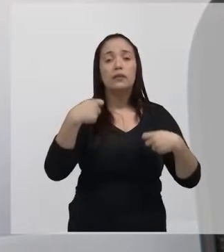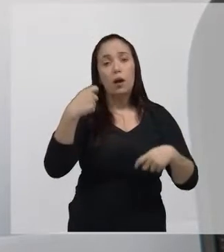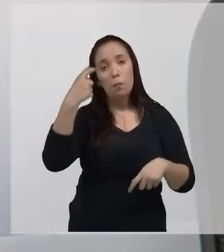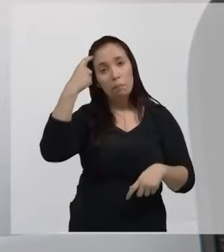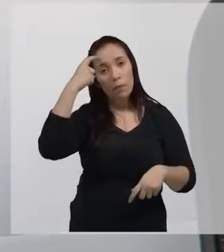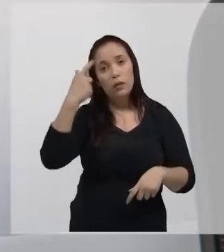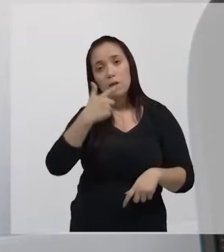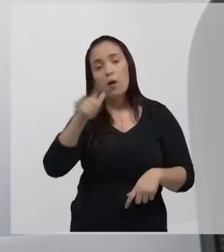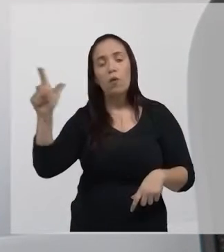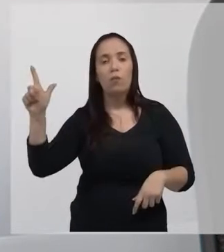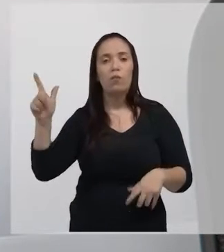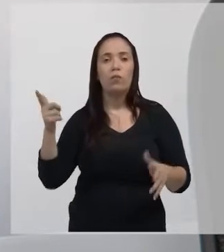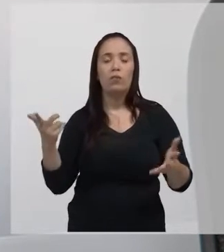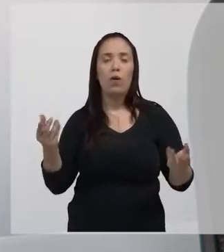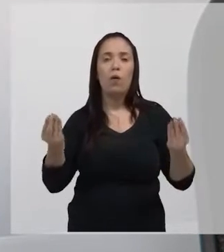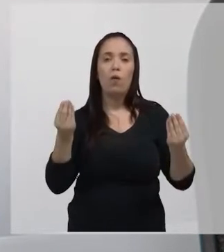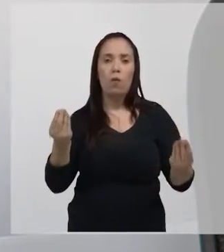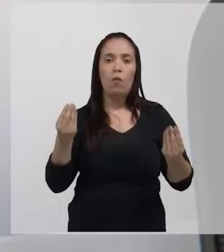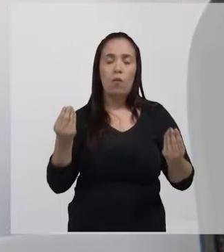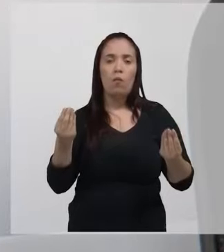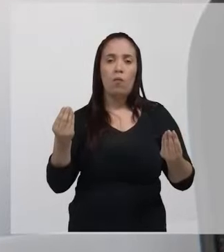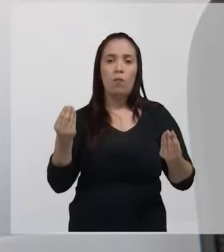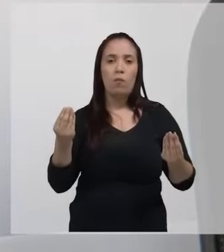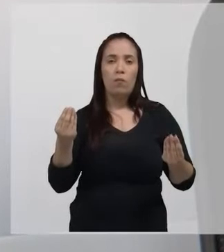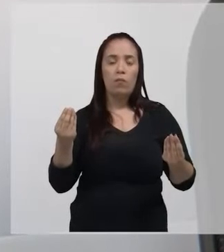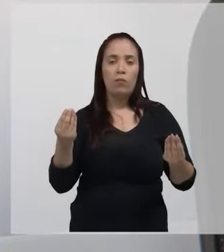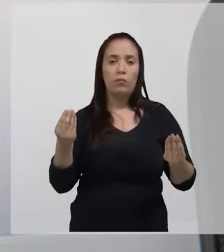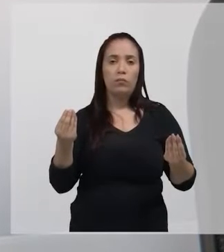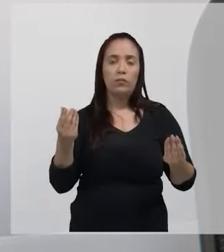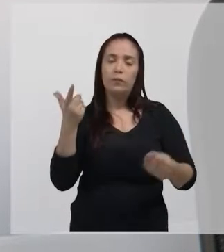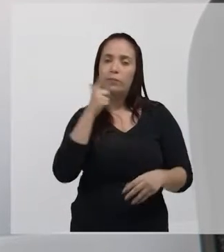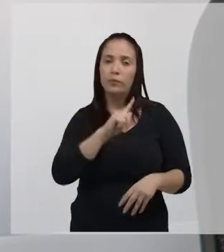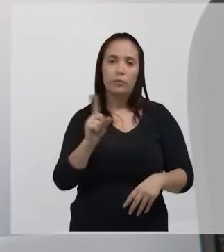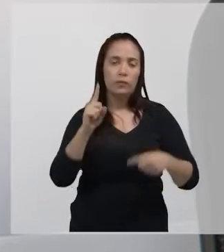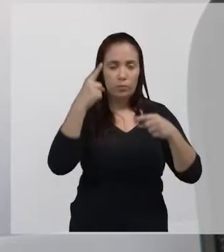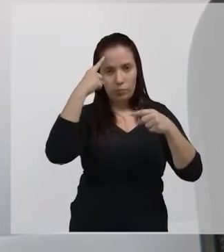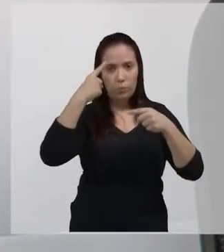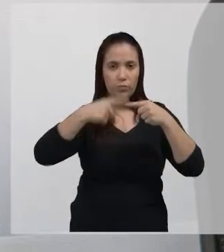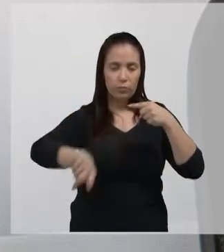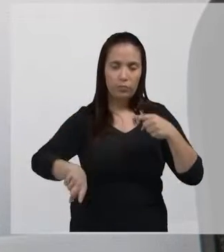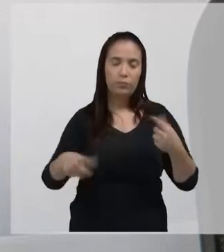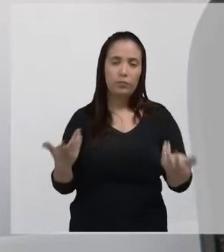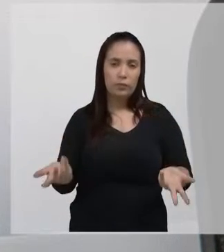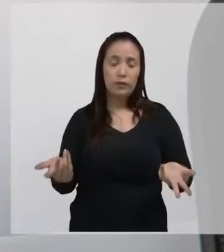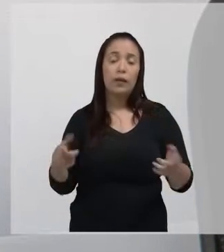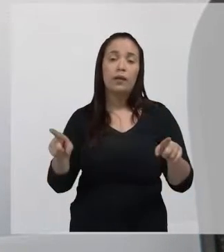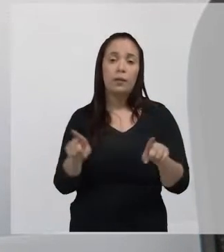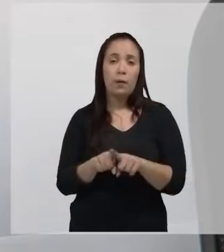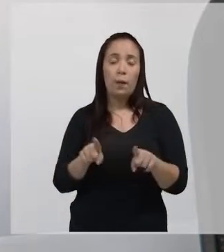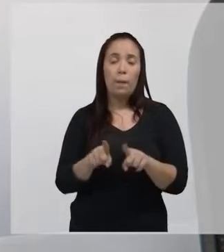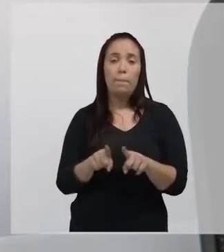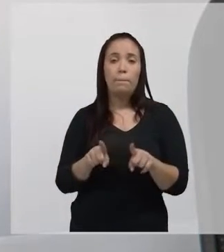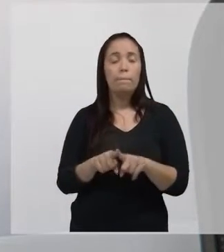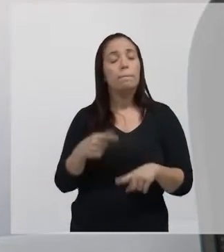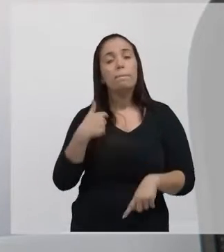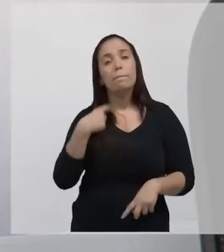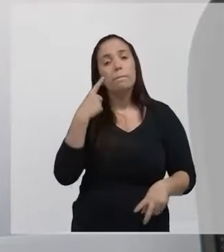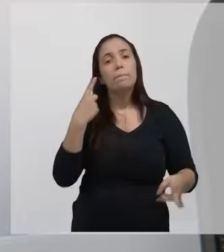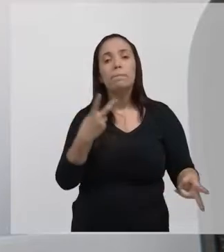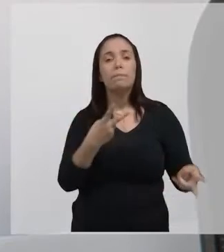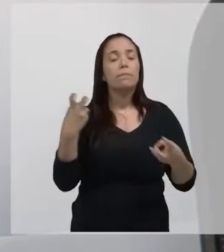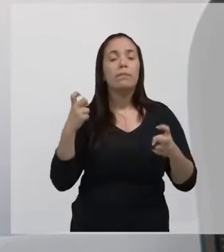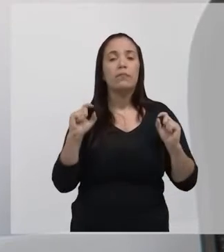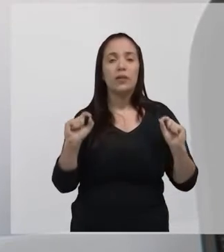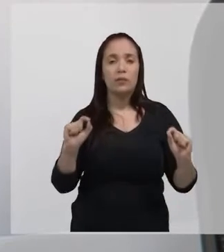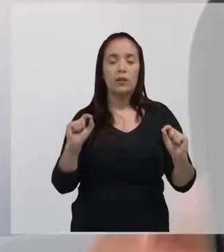como é que você vai construir um quadro geral da realidade? Não vai construir. Por outro lado, também, eu vejo que as